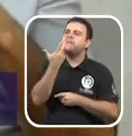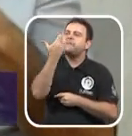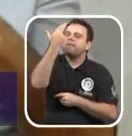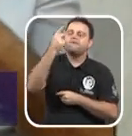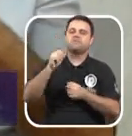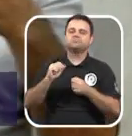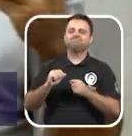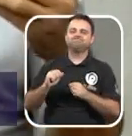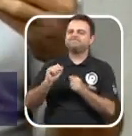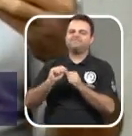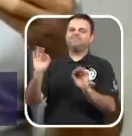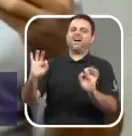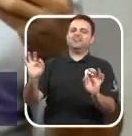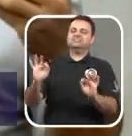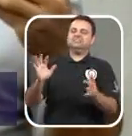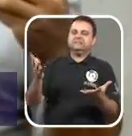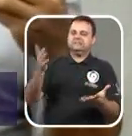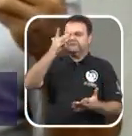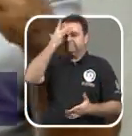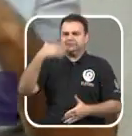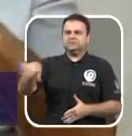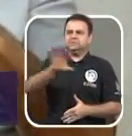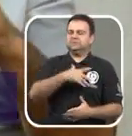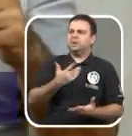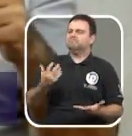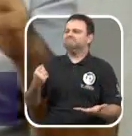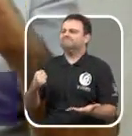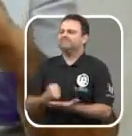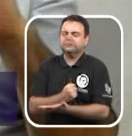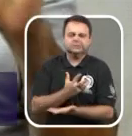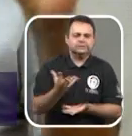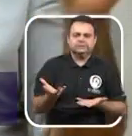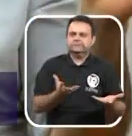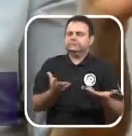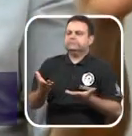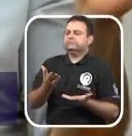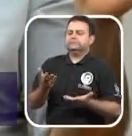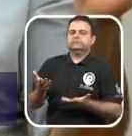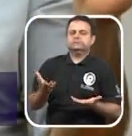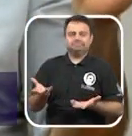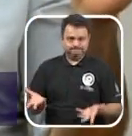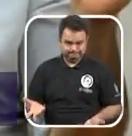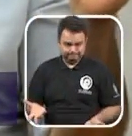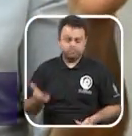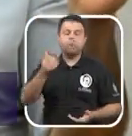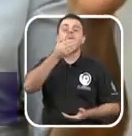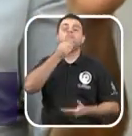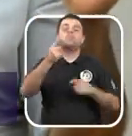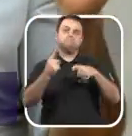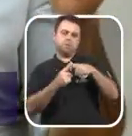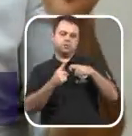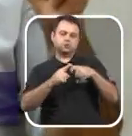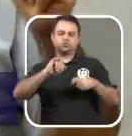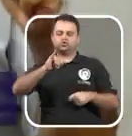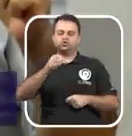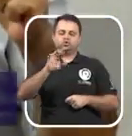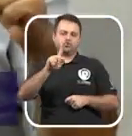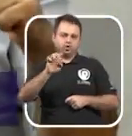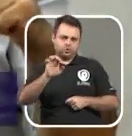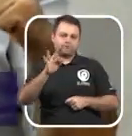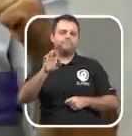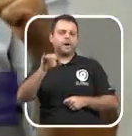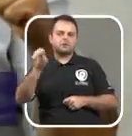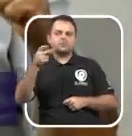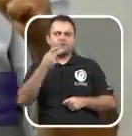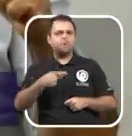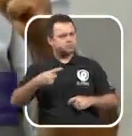Porque... Não que a gente queira que o HB deixe de ser referência, porque o Jorge Fares levantou essa possibilidade. Aí um outro médico